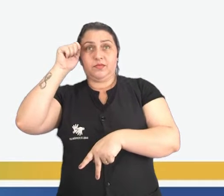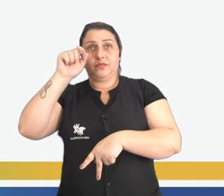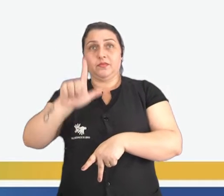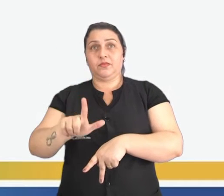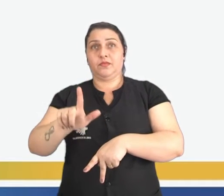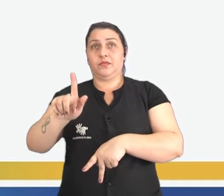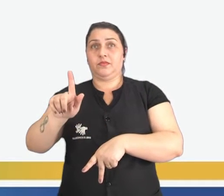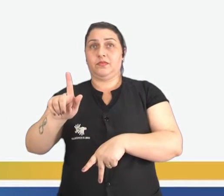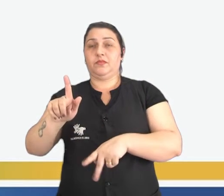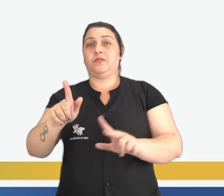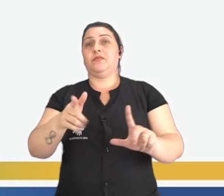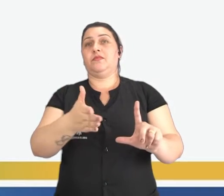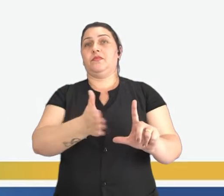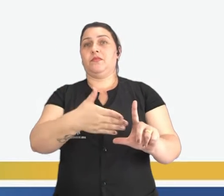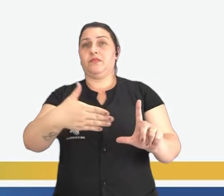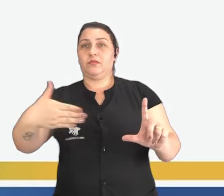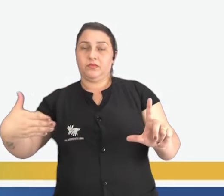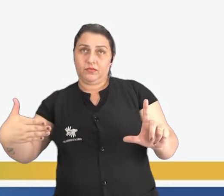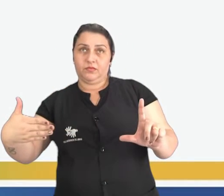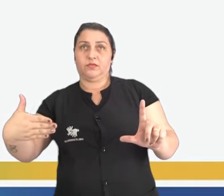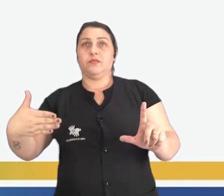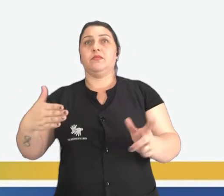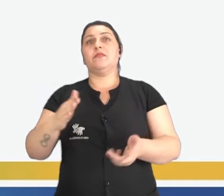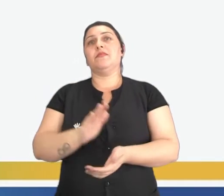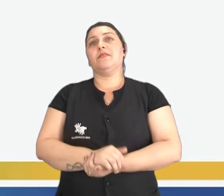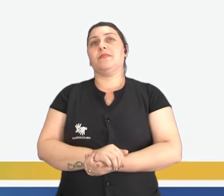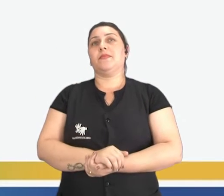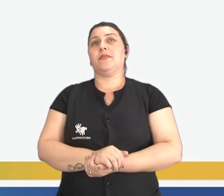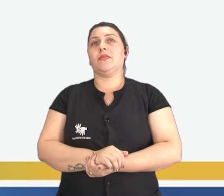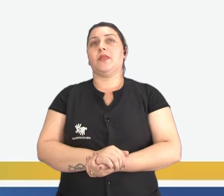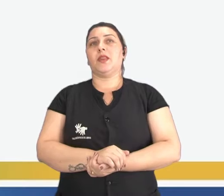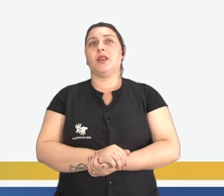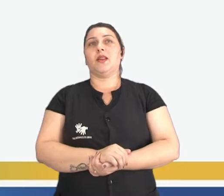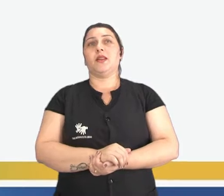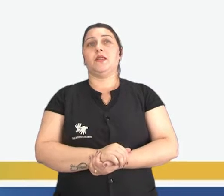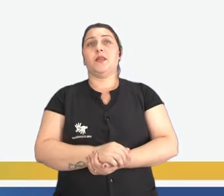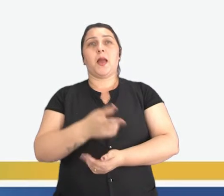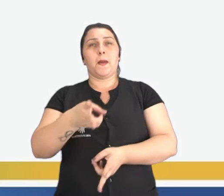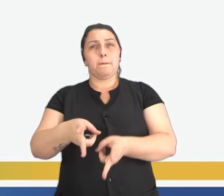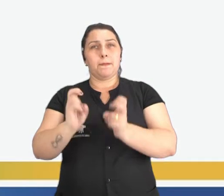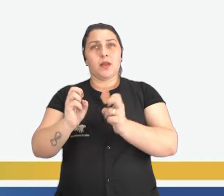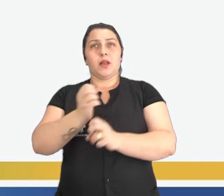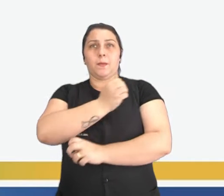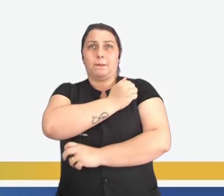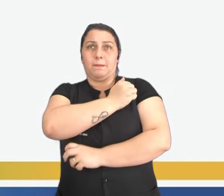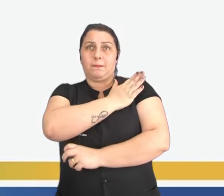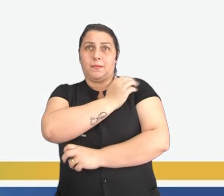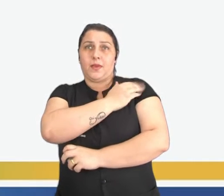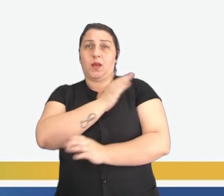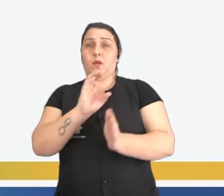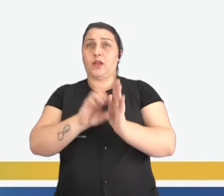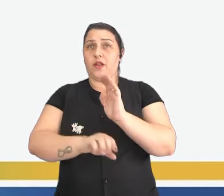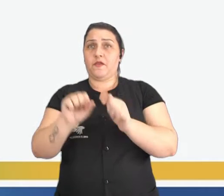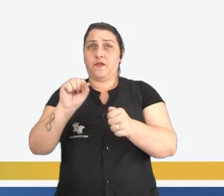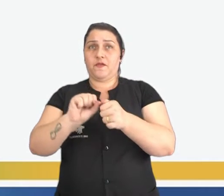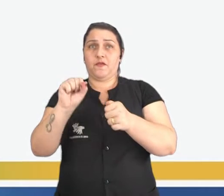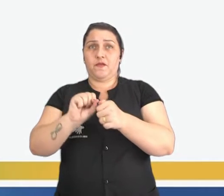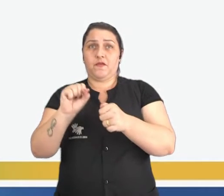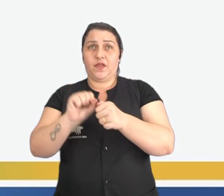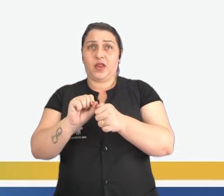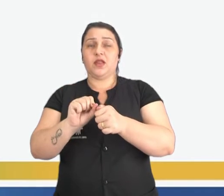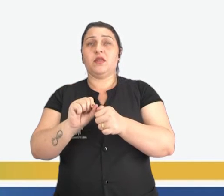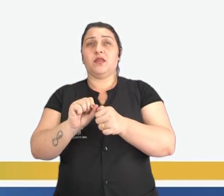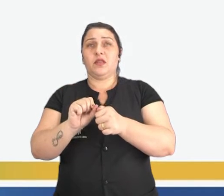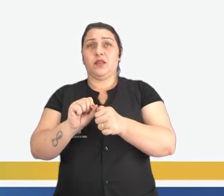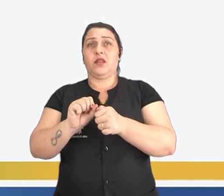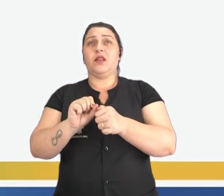LGBTs, que é preferência sexual, né? E dentre outros. Note que o preconceito é um conceito criado e muitas